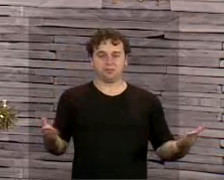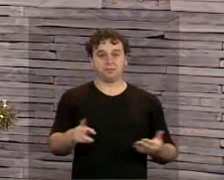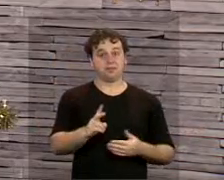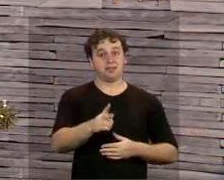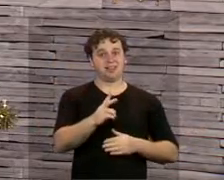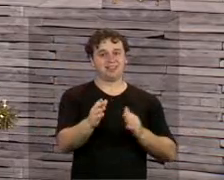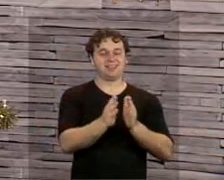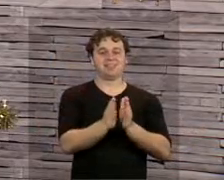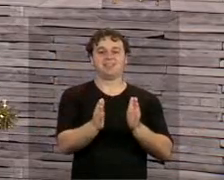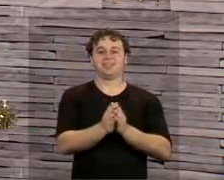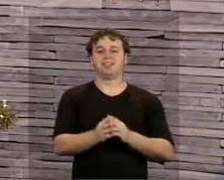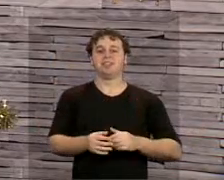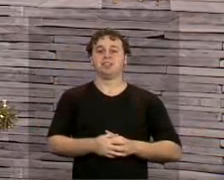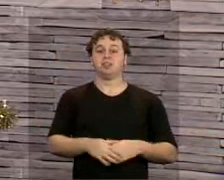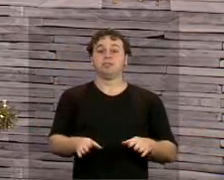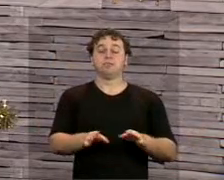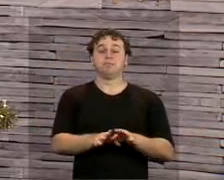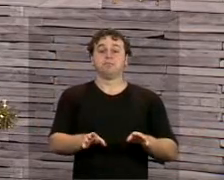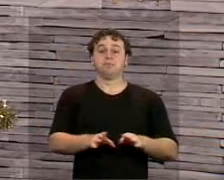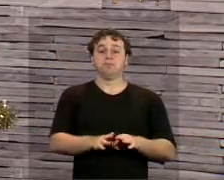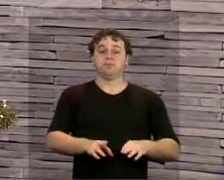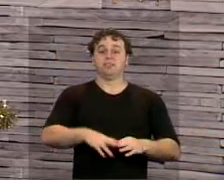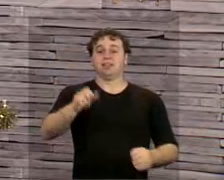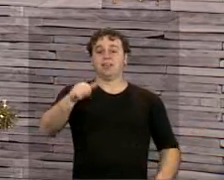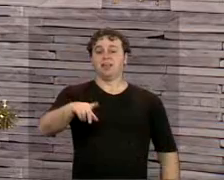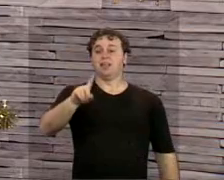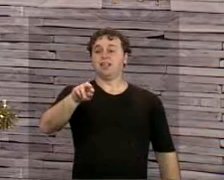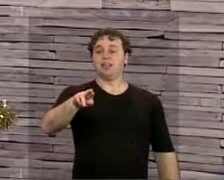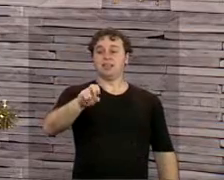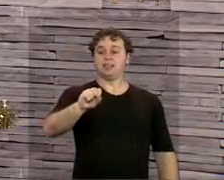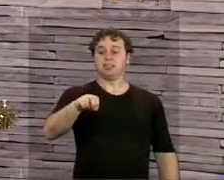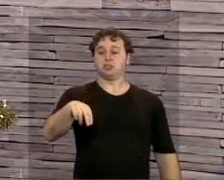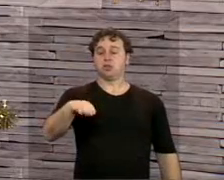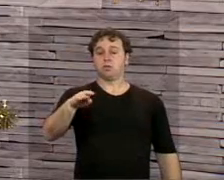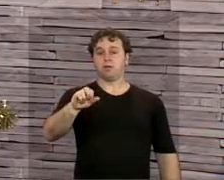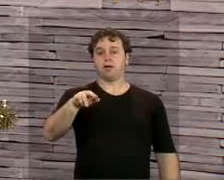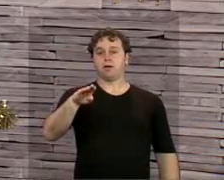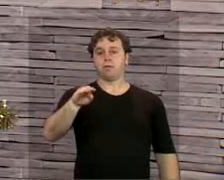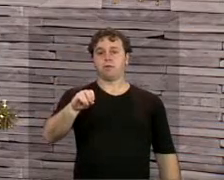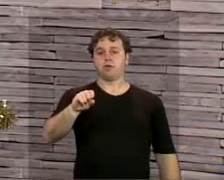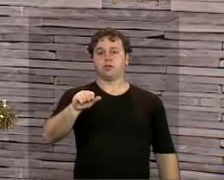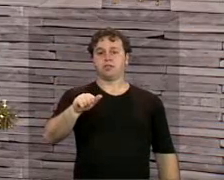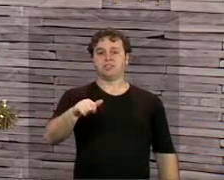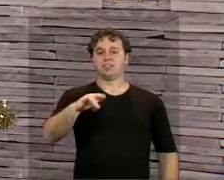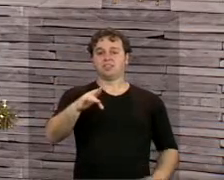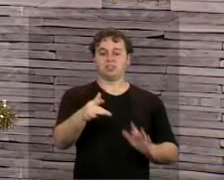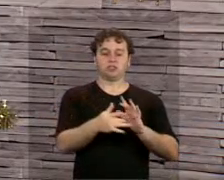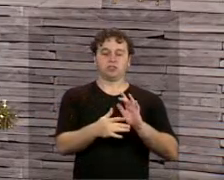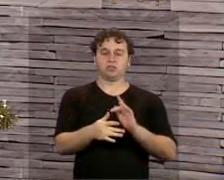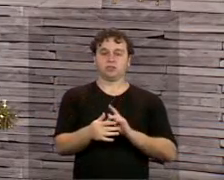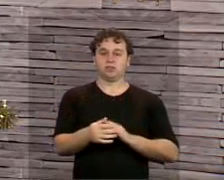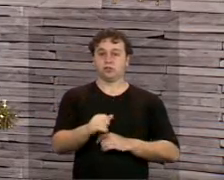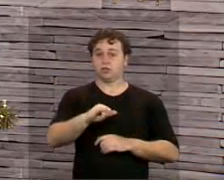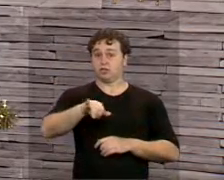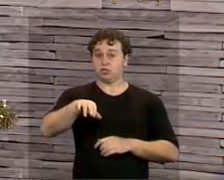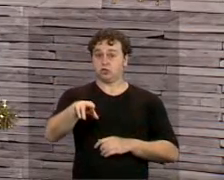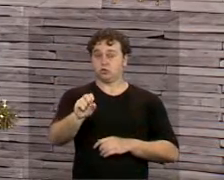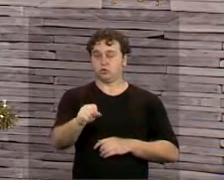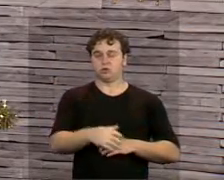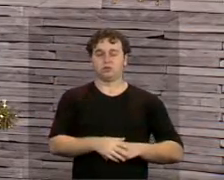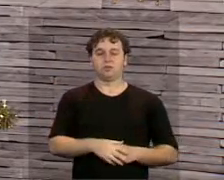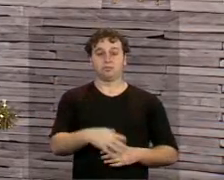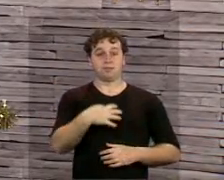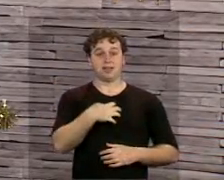em oração. Rezando também pelo Anderson Barbosa de Jesus, de Juazeiro, na Bahia, é o Brasil de norte a